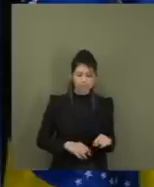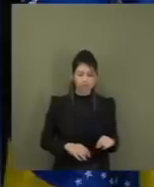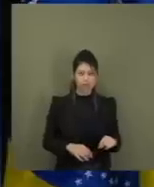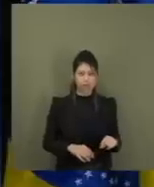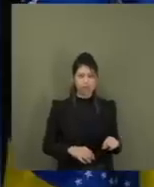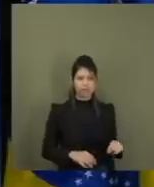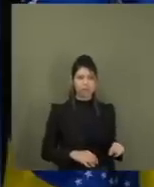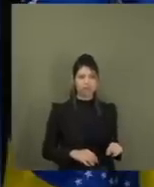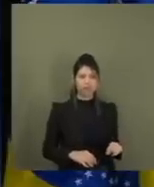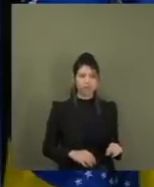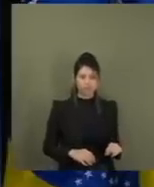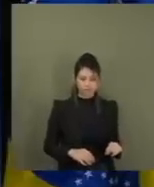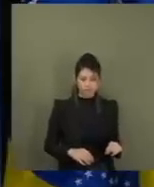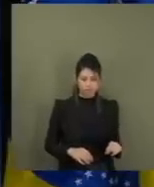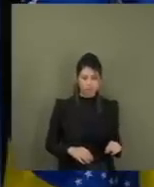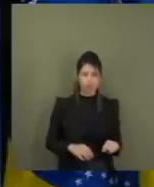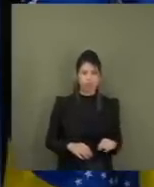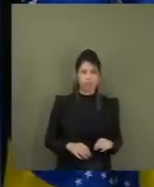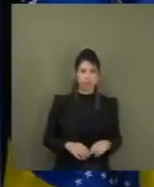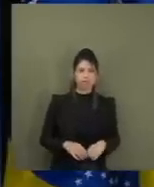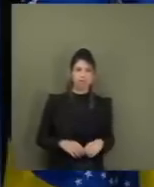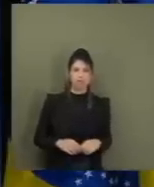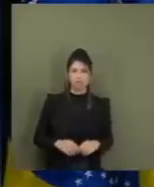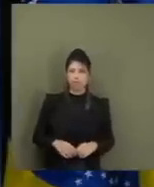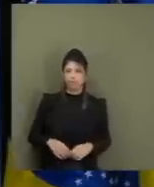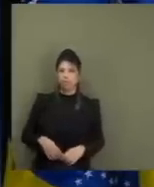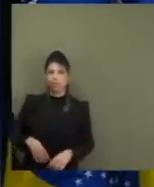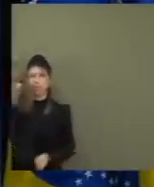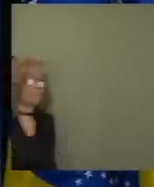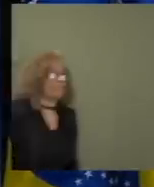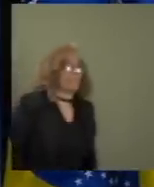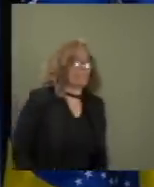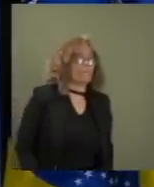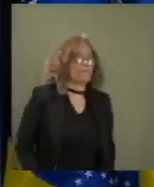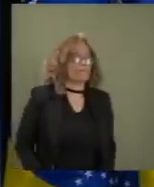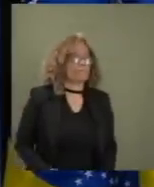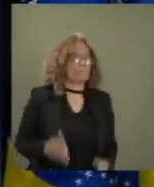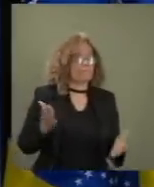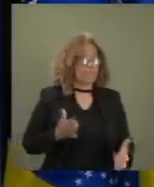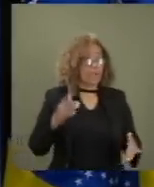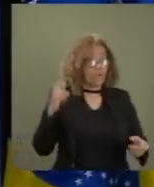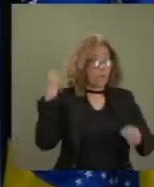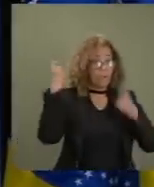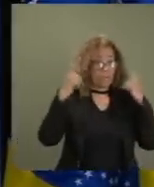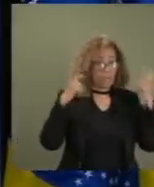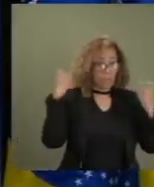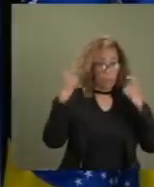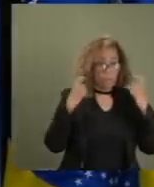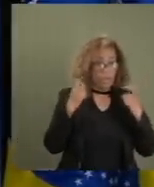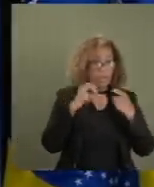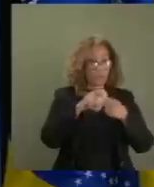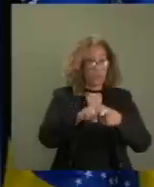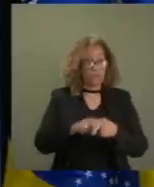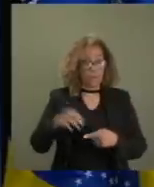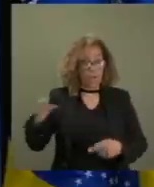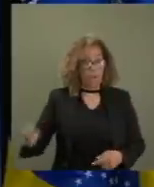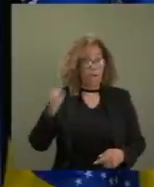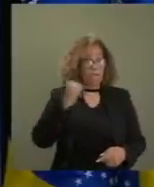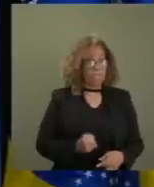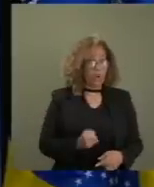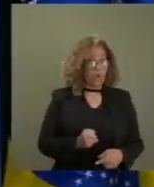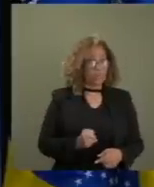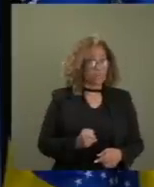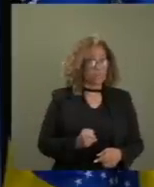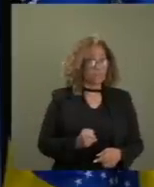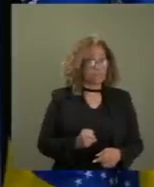precisa ouvir agora eu fiquei extremamente preocupado quando no seu discurso de posse ele declara que